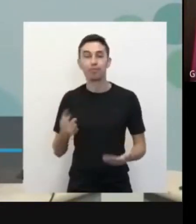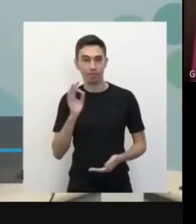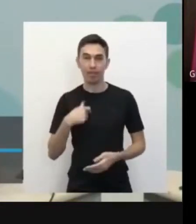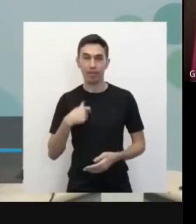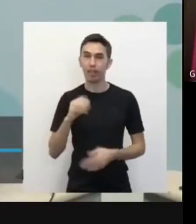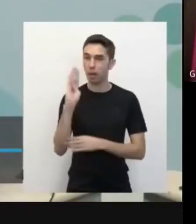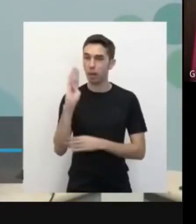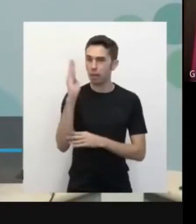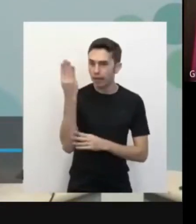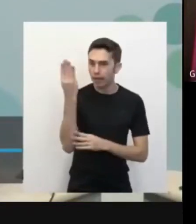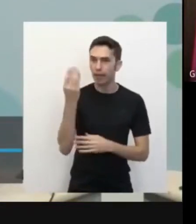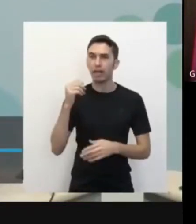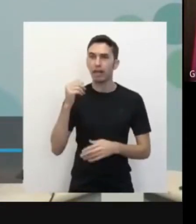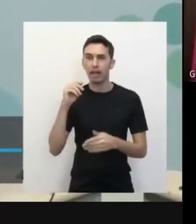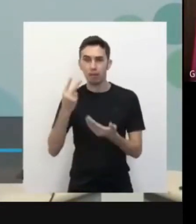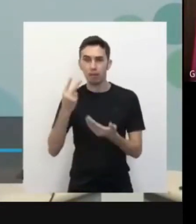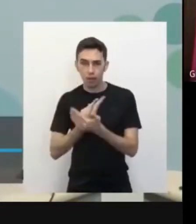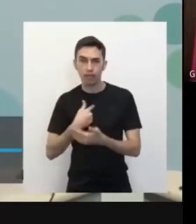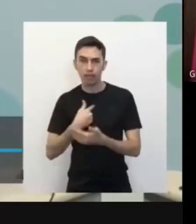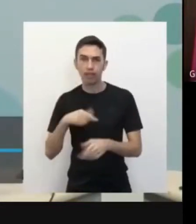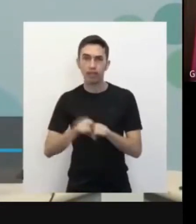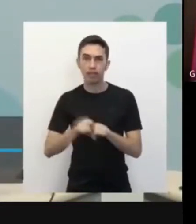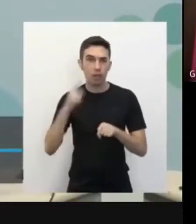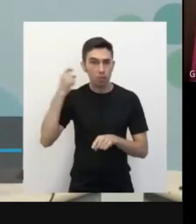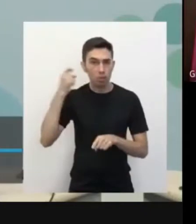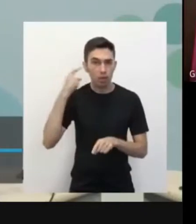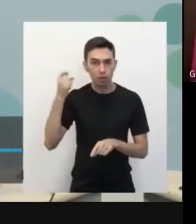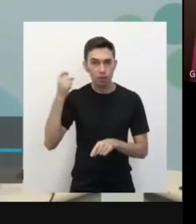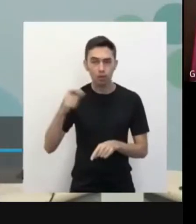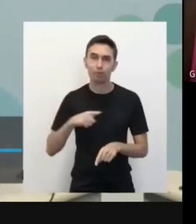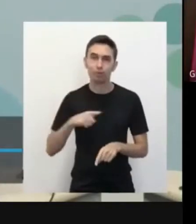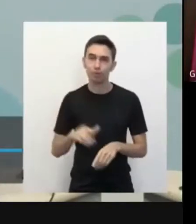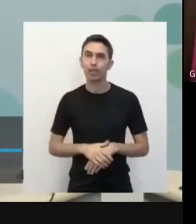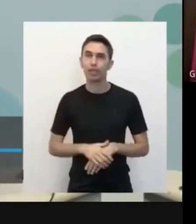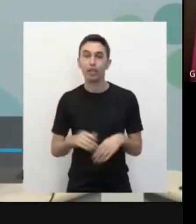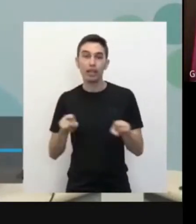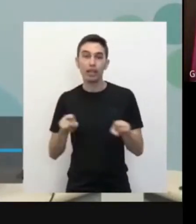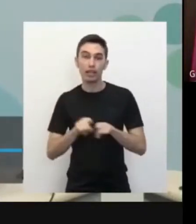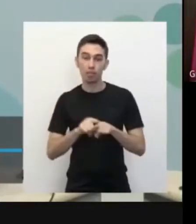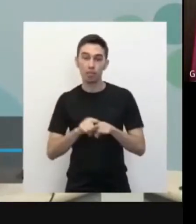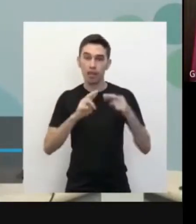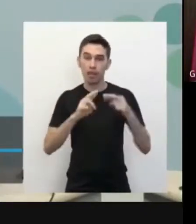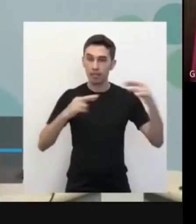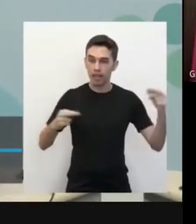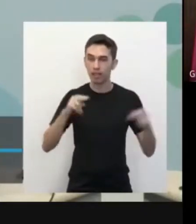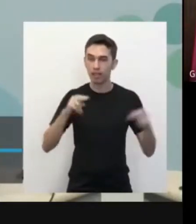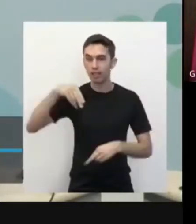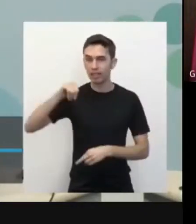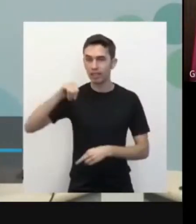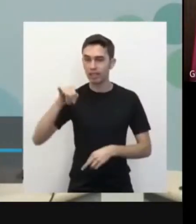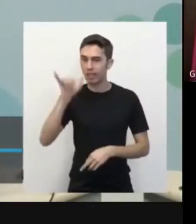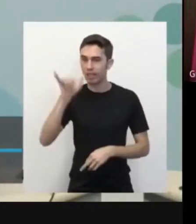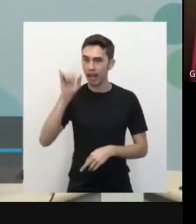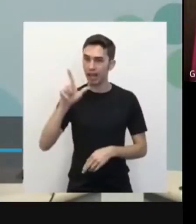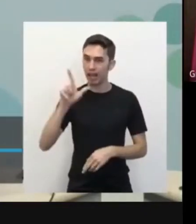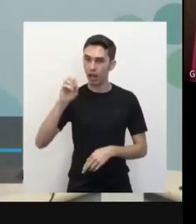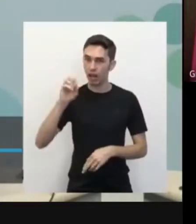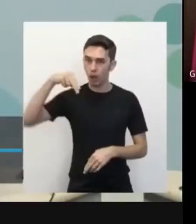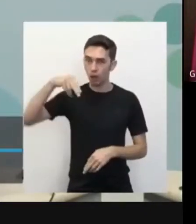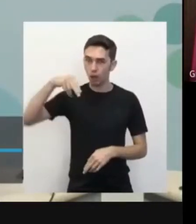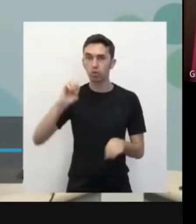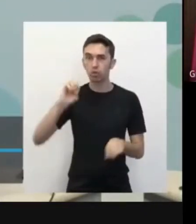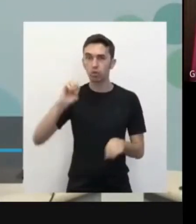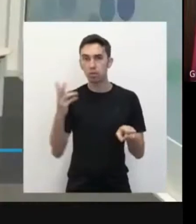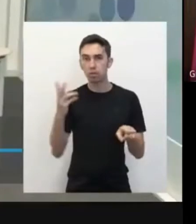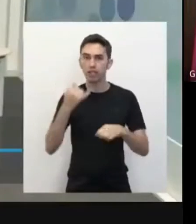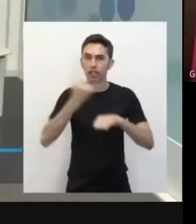quanto ela é porosa, o quanto ela é densa, também influencia no som. E as cordas, se são de nylon ou se são de aço, também.